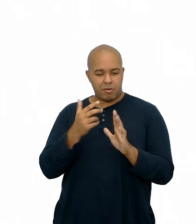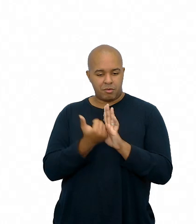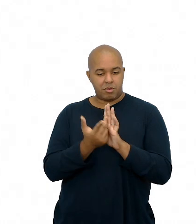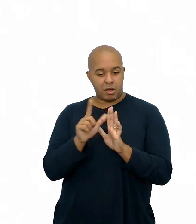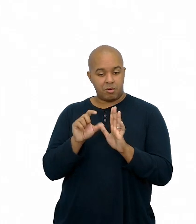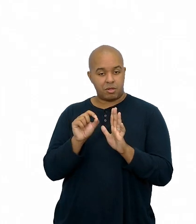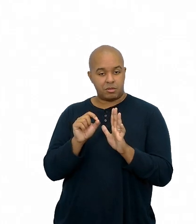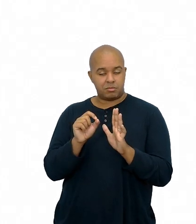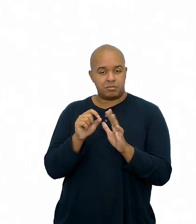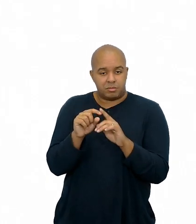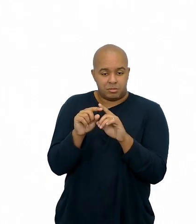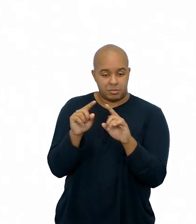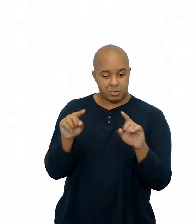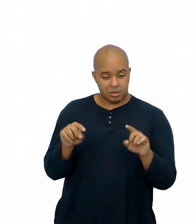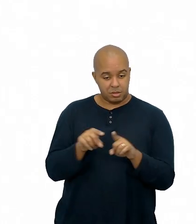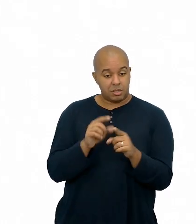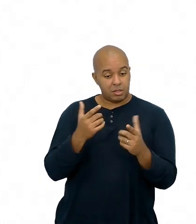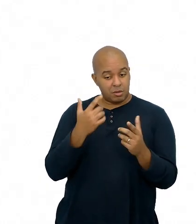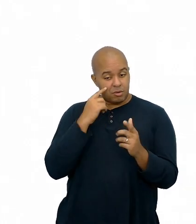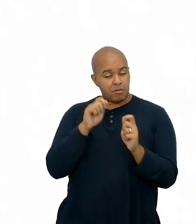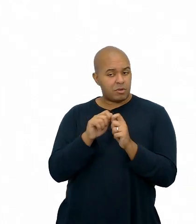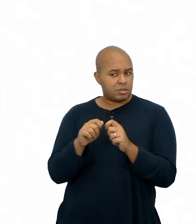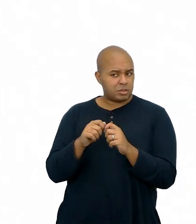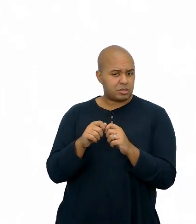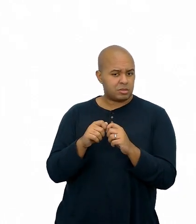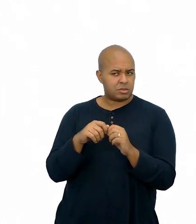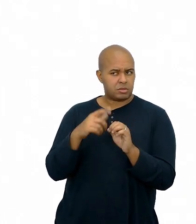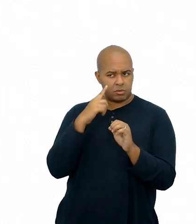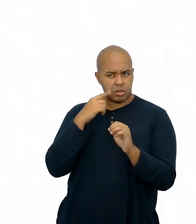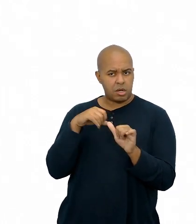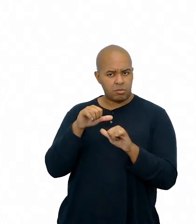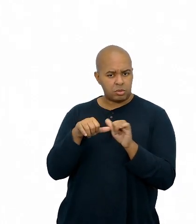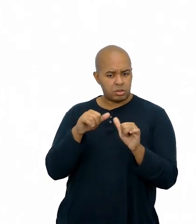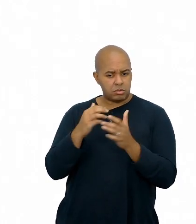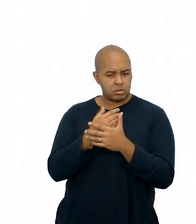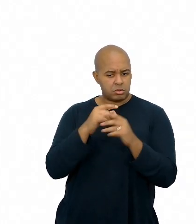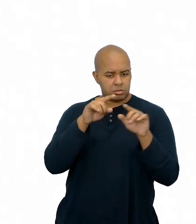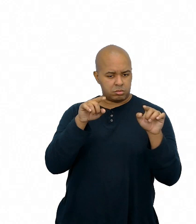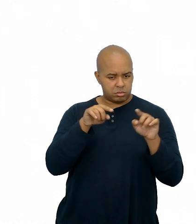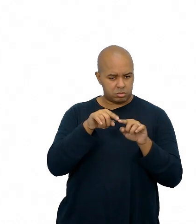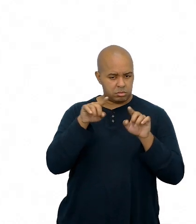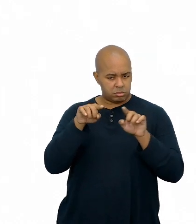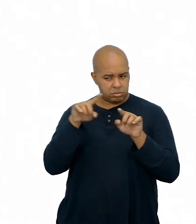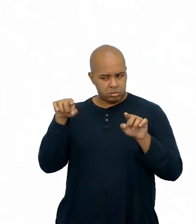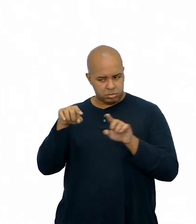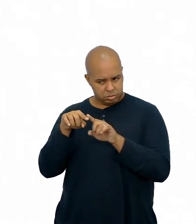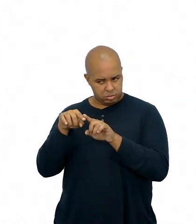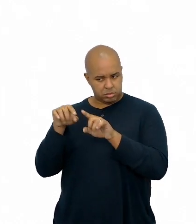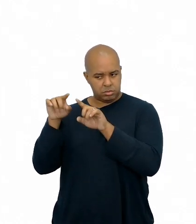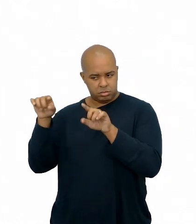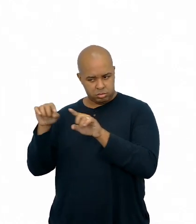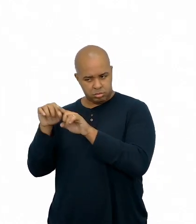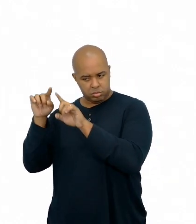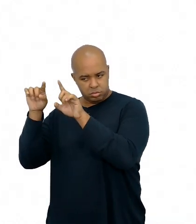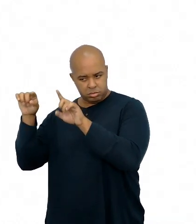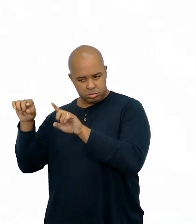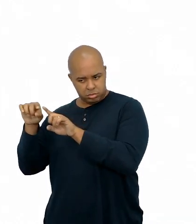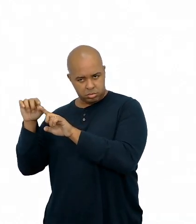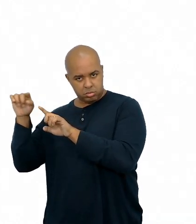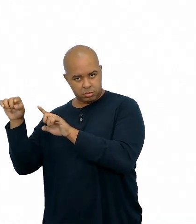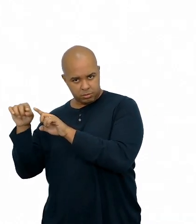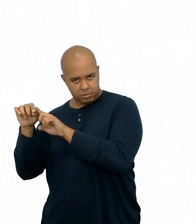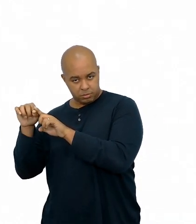é triângulo. Então, eu vou fazendo várias mudanças aqui e as crianças vão observando esse